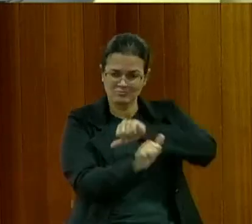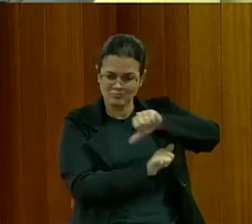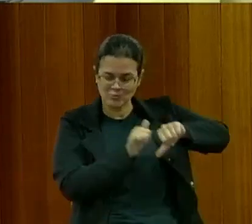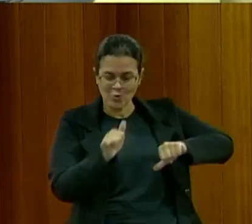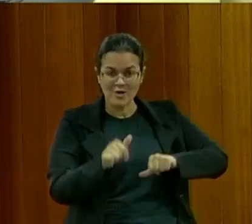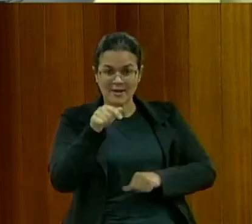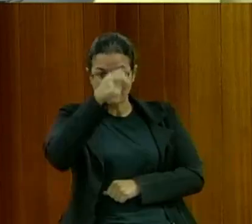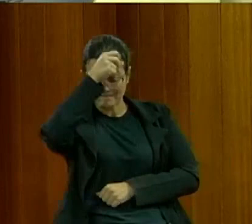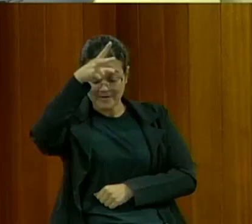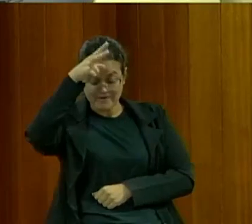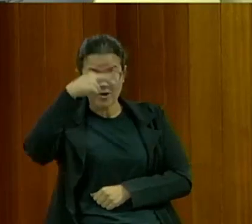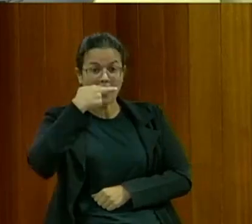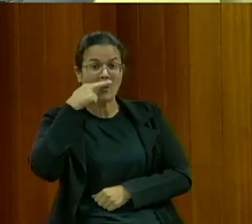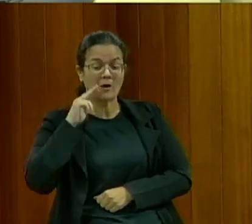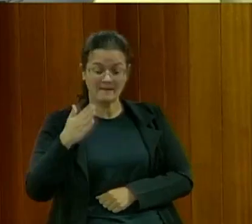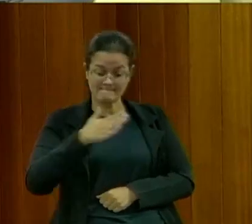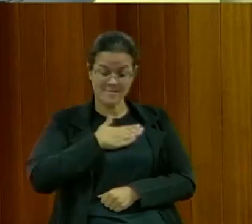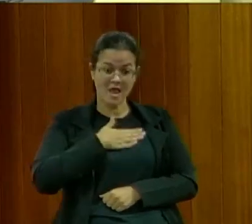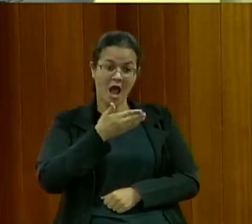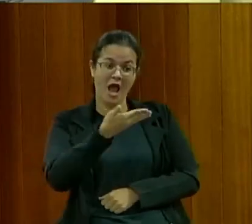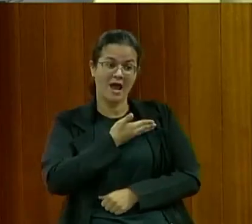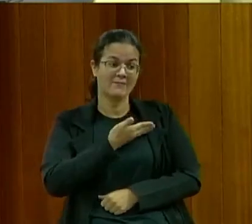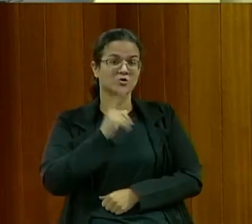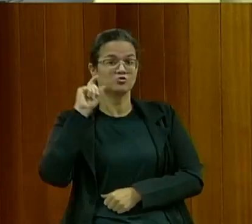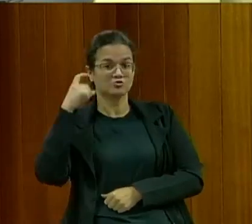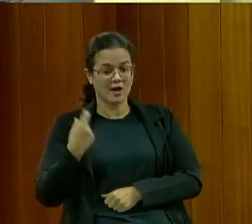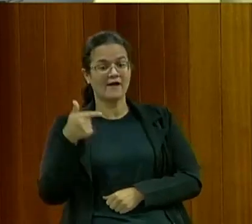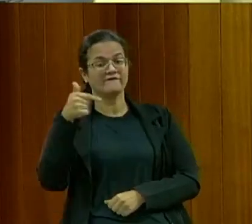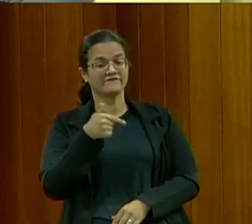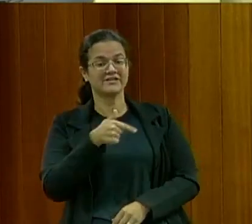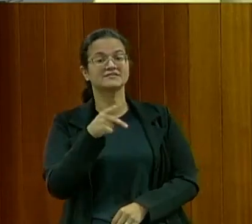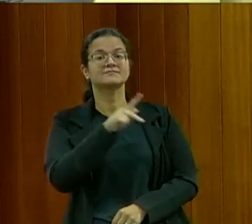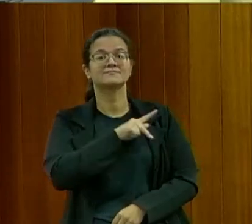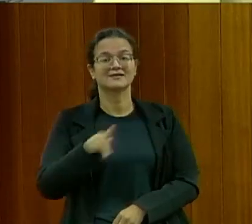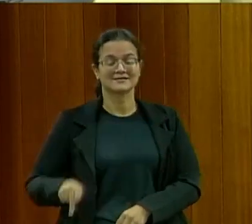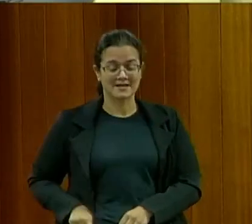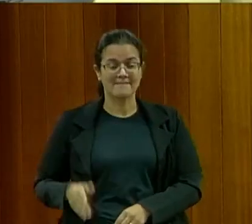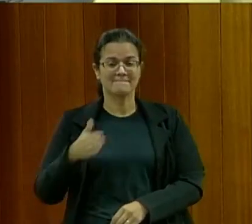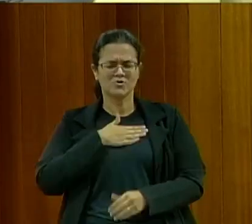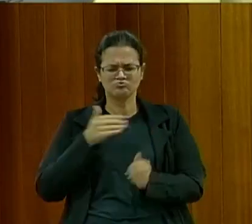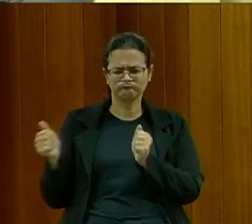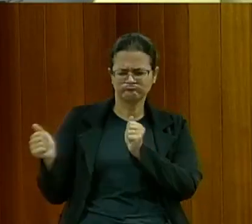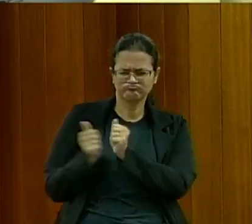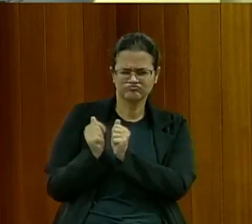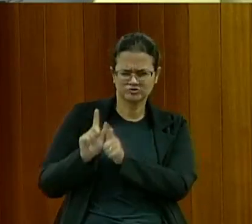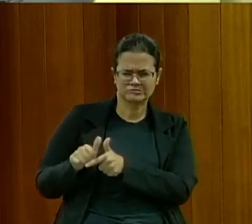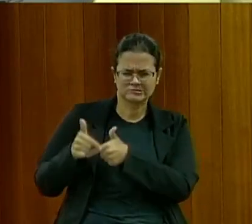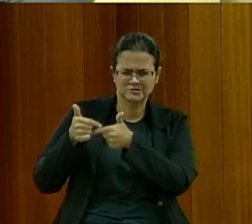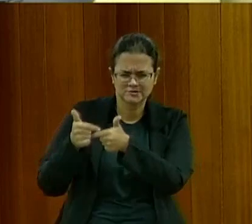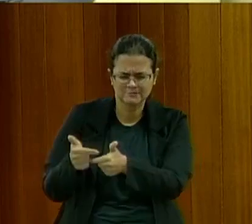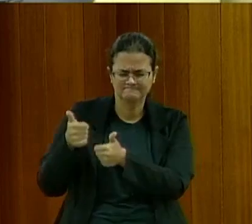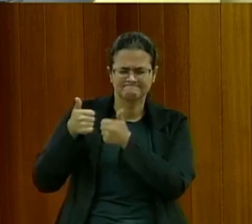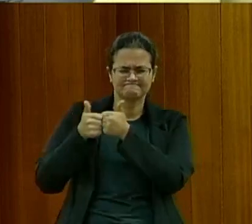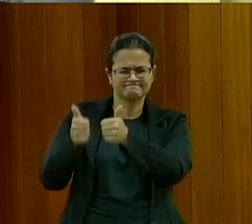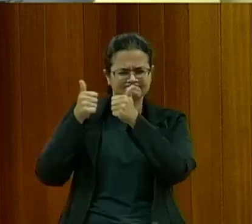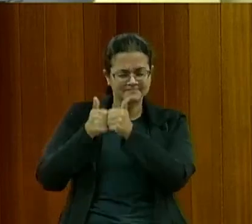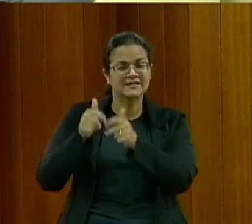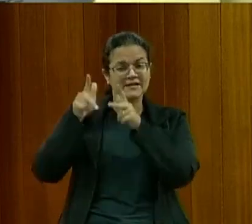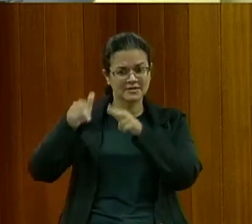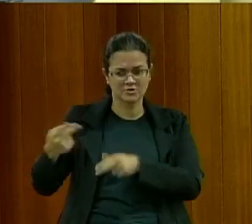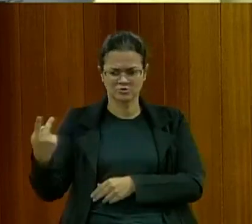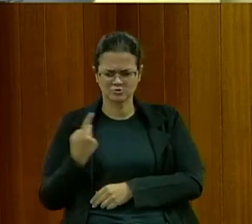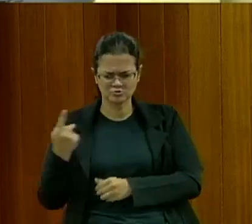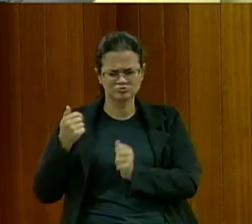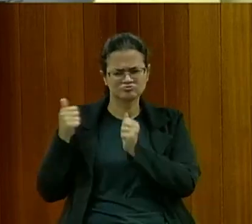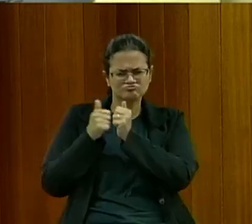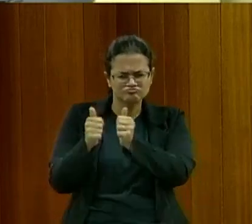meu vice-presidente quando eu fui presidente, meu parceiro, meu companheiro, assim como eu sou companheiro dele, pode ter alguém igual, mais